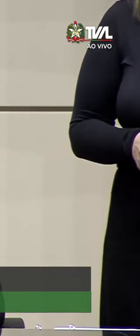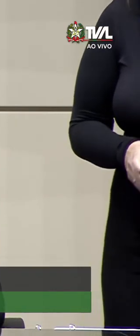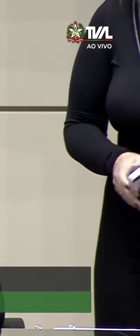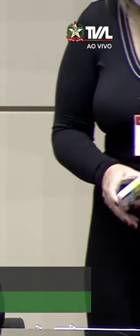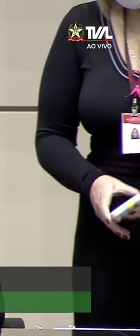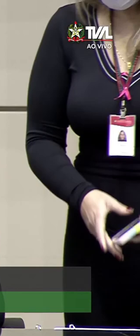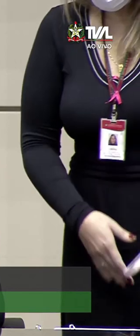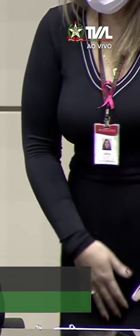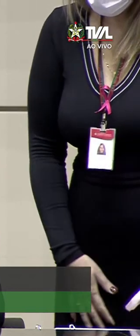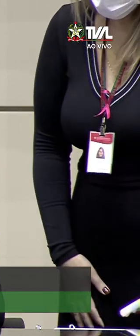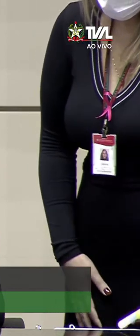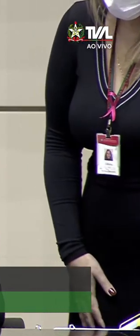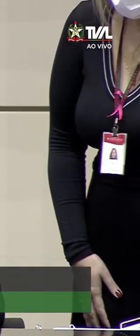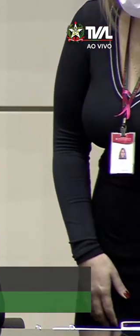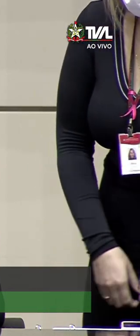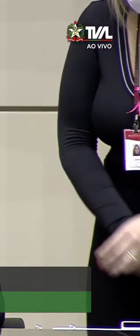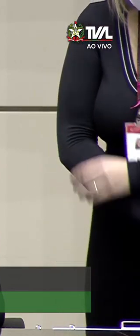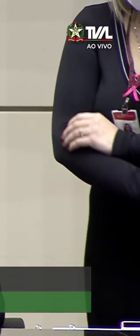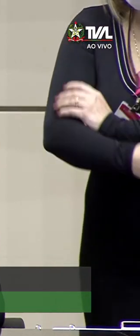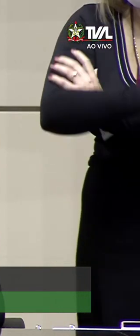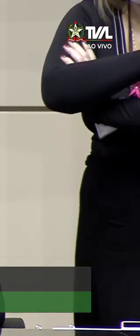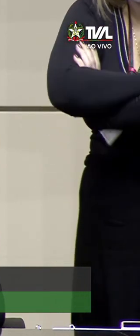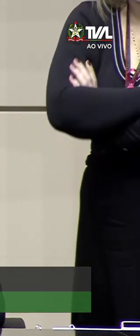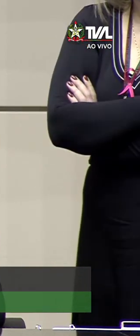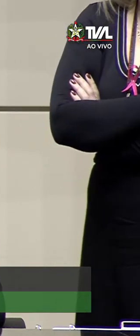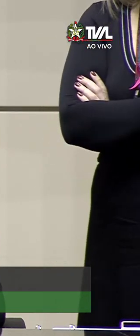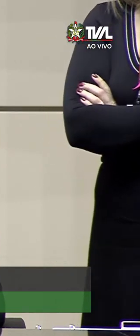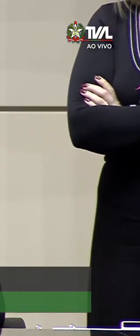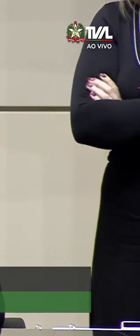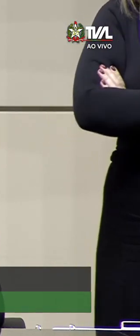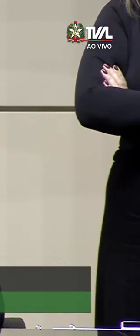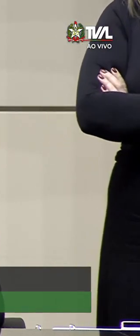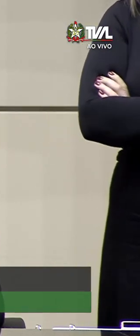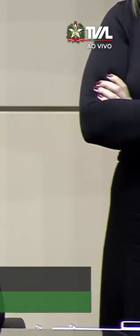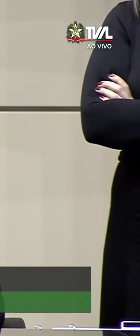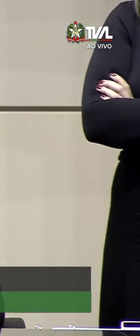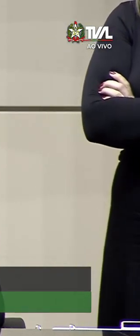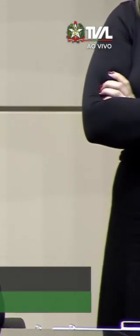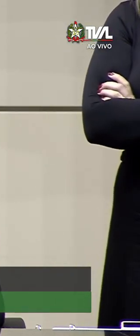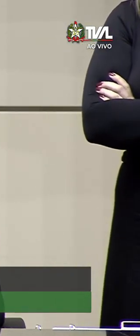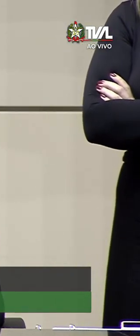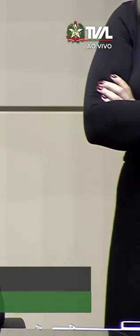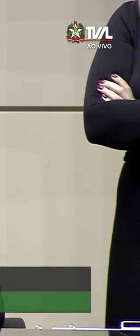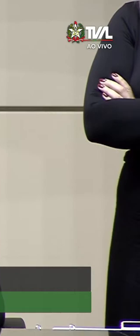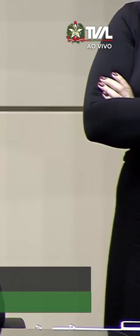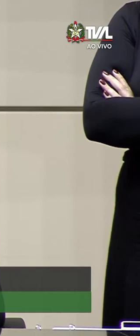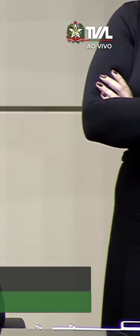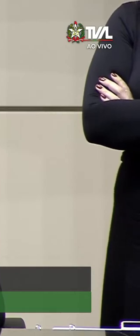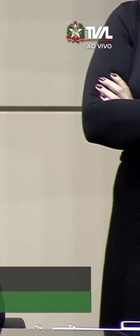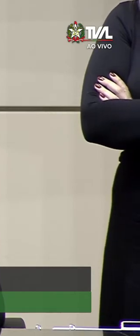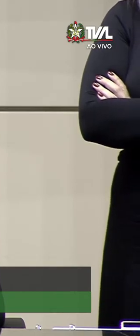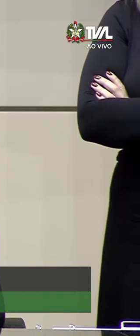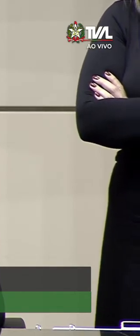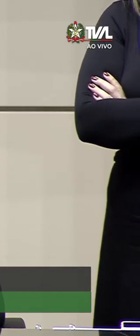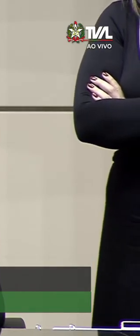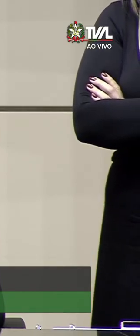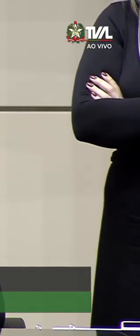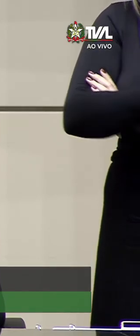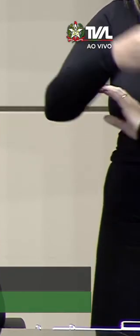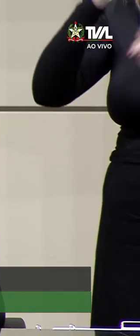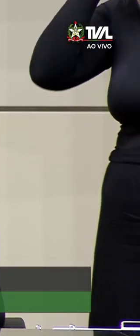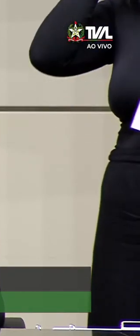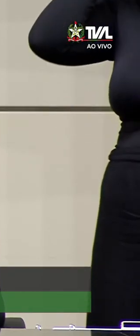de buscar autorização legislativa para que o Poder Executivo conceda à Associação Cultural, Social e Terapêutica da